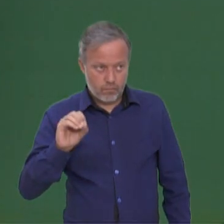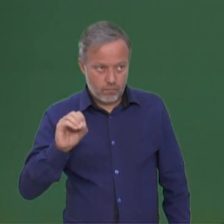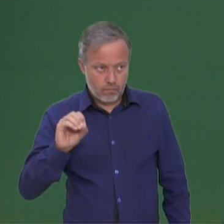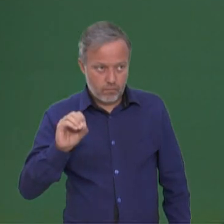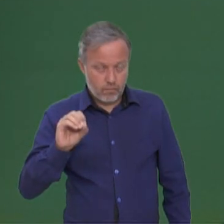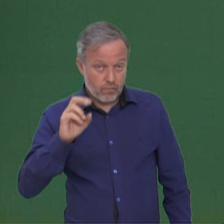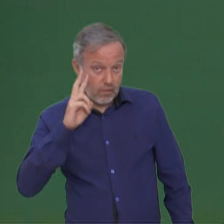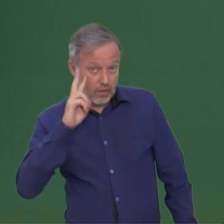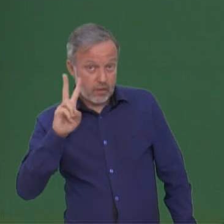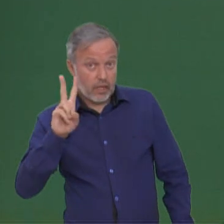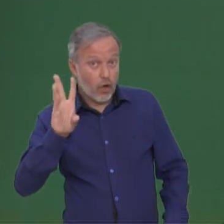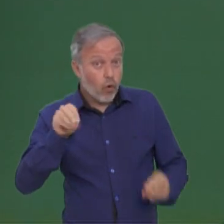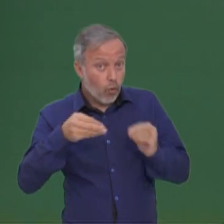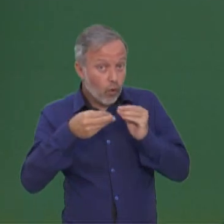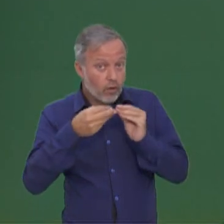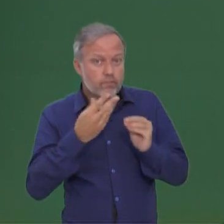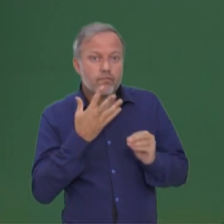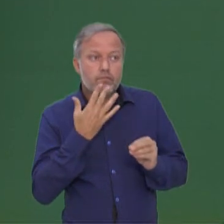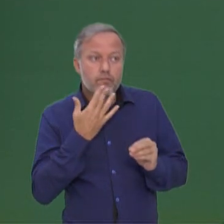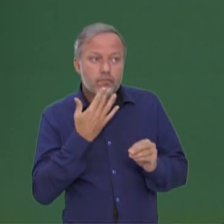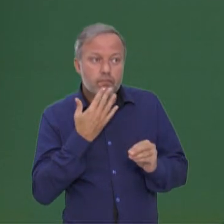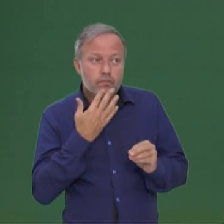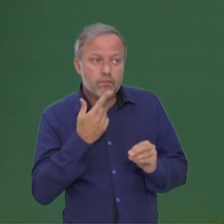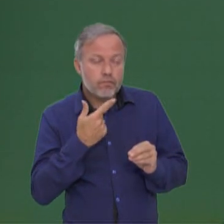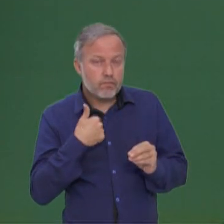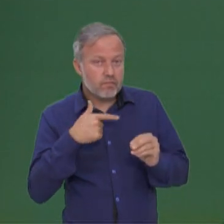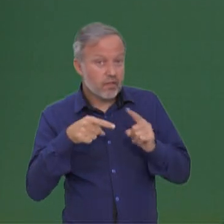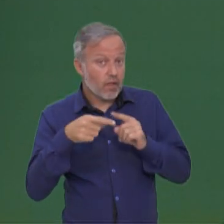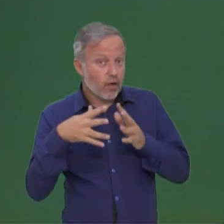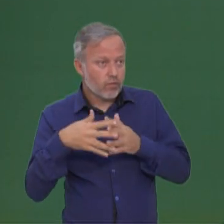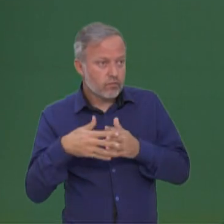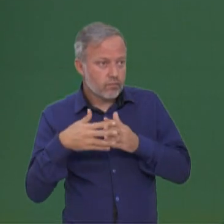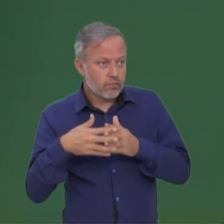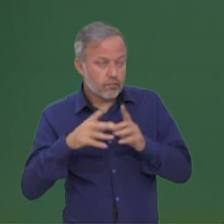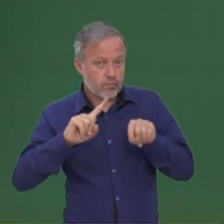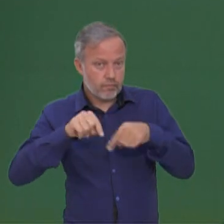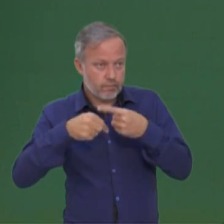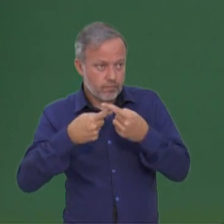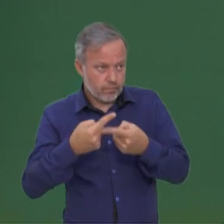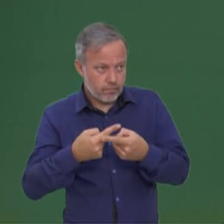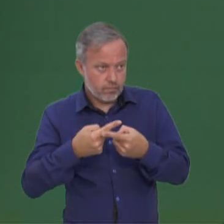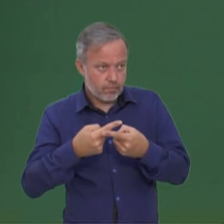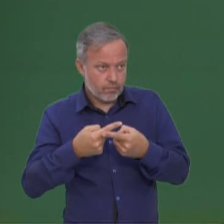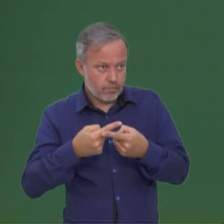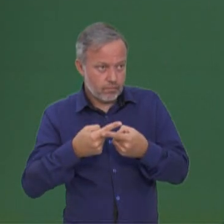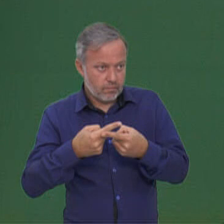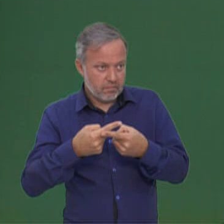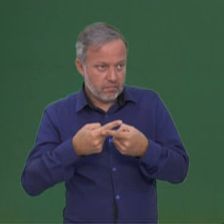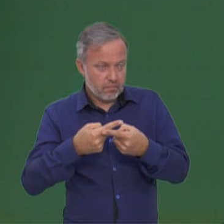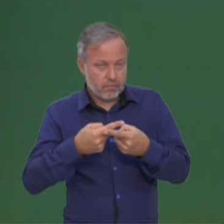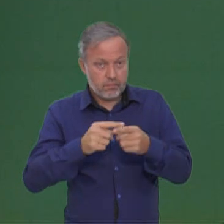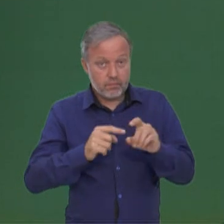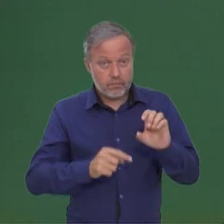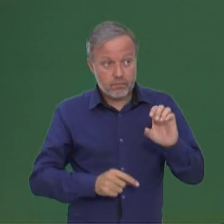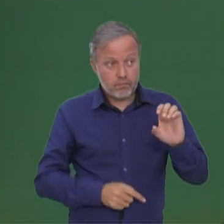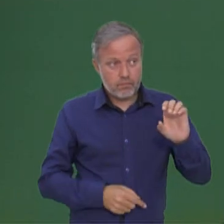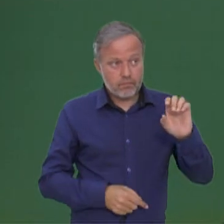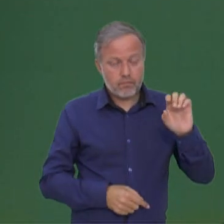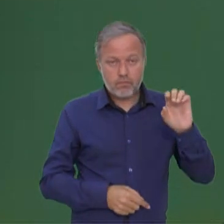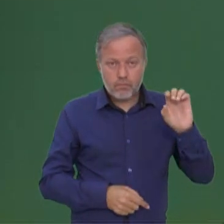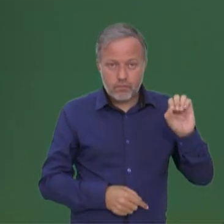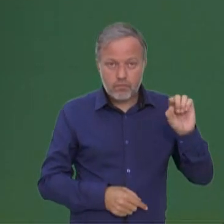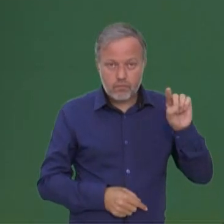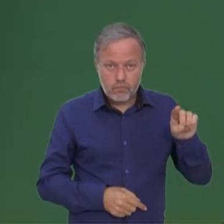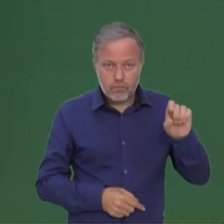propositalmente, certo? Por quê? Porque são as que se confundem. Depois eu tenho a completiva nominal, ela vai ter uma